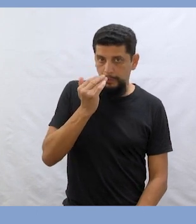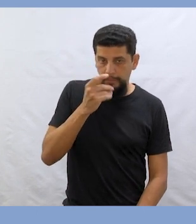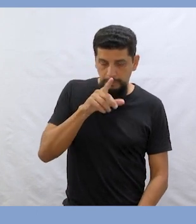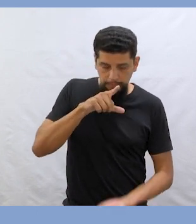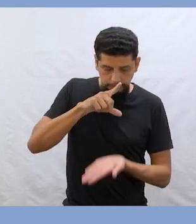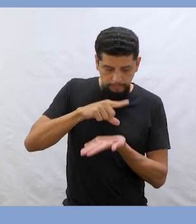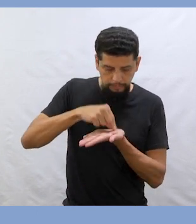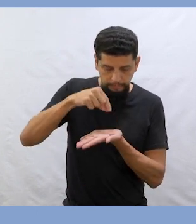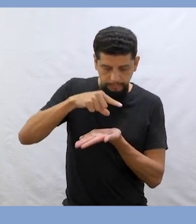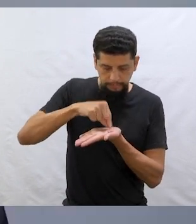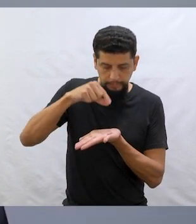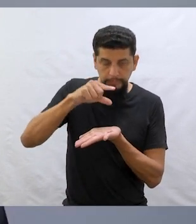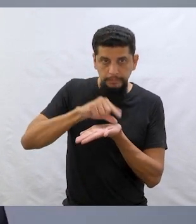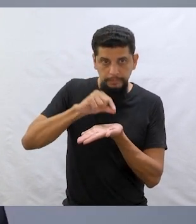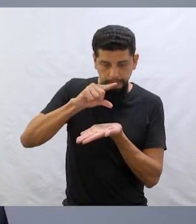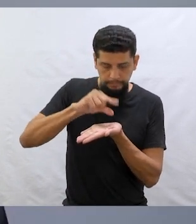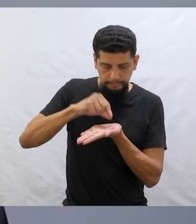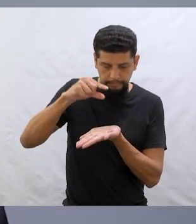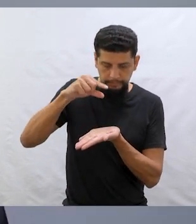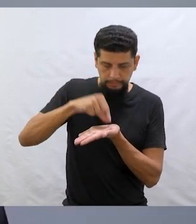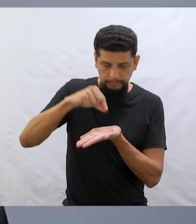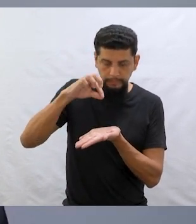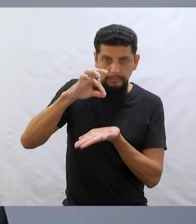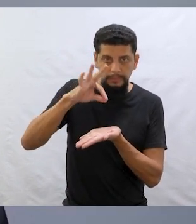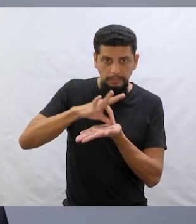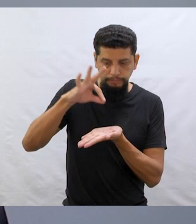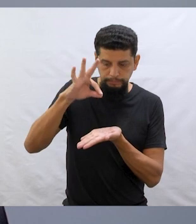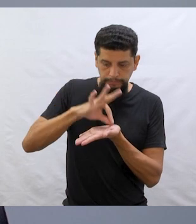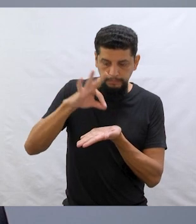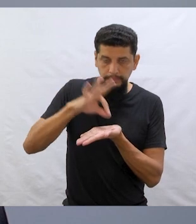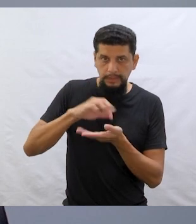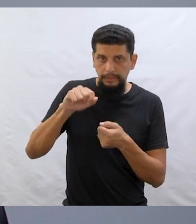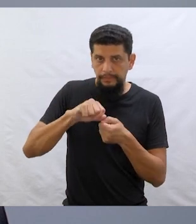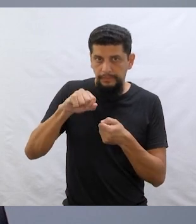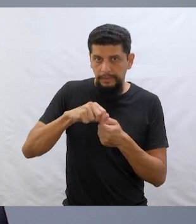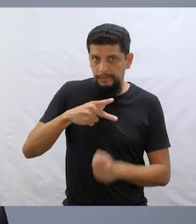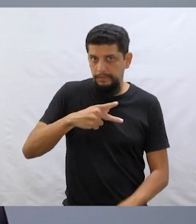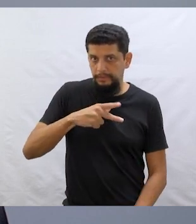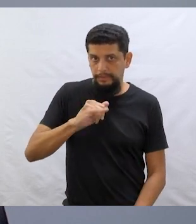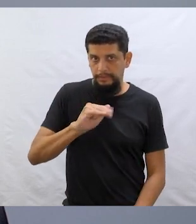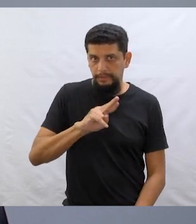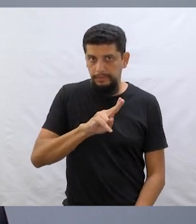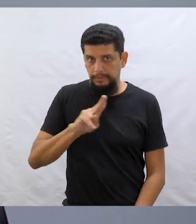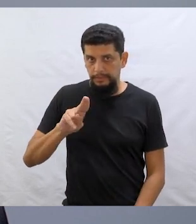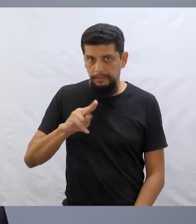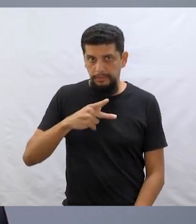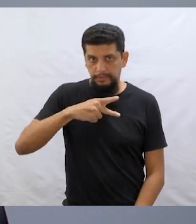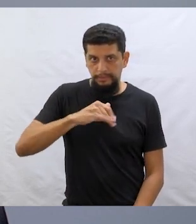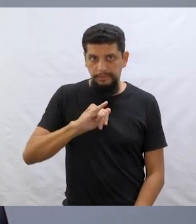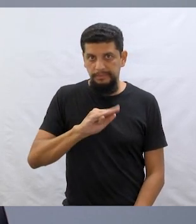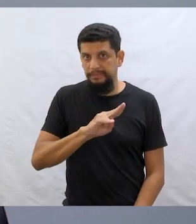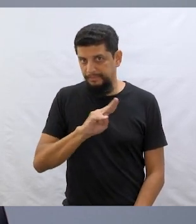o bichinho e se preparar. E ele faz piu-piu, piu-piu.